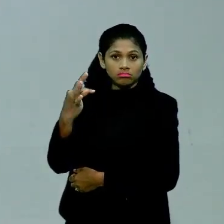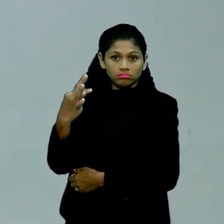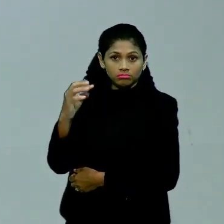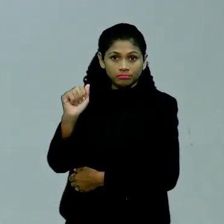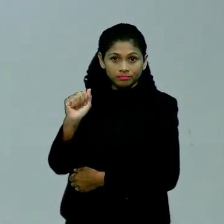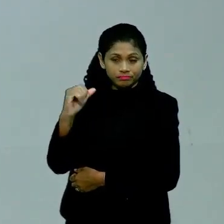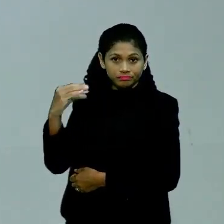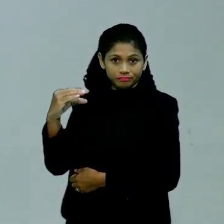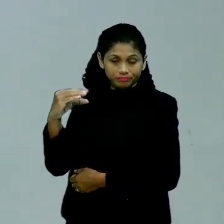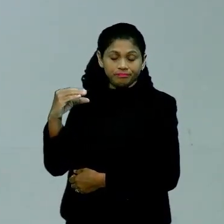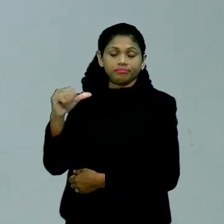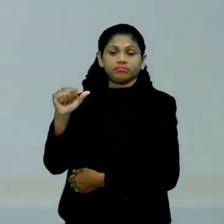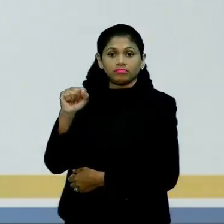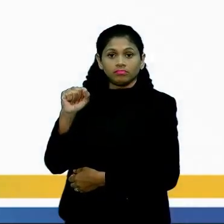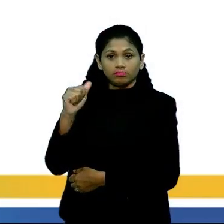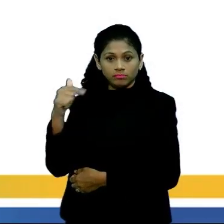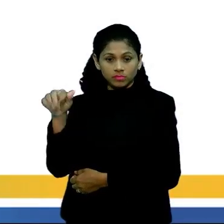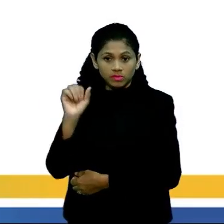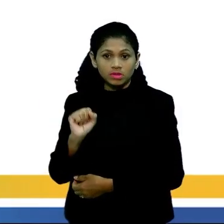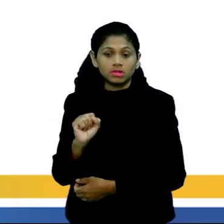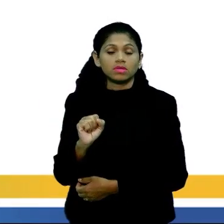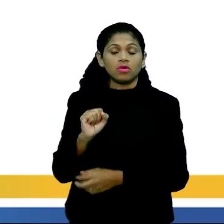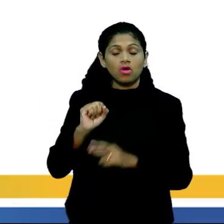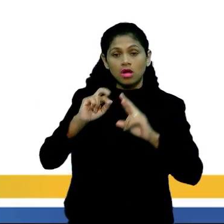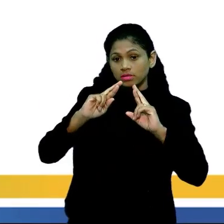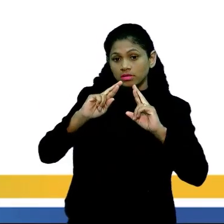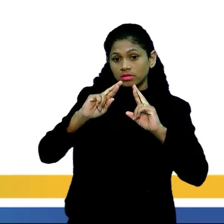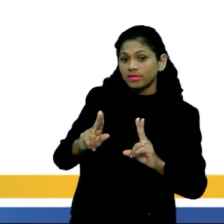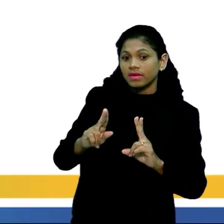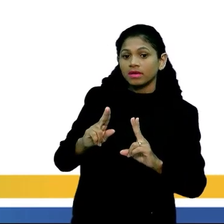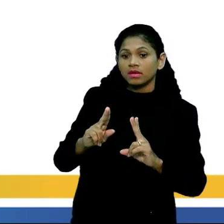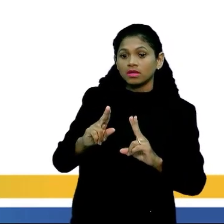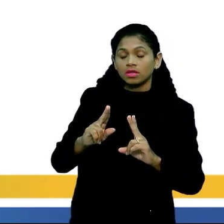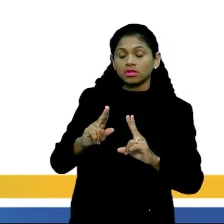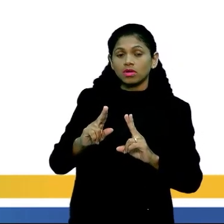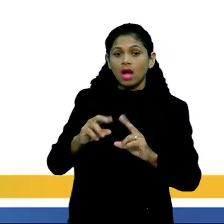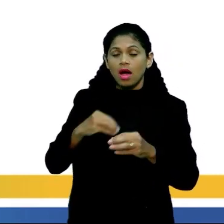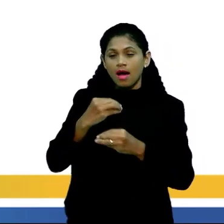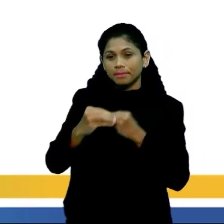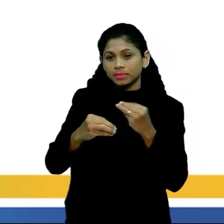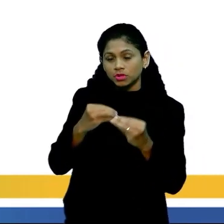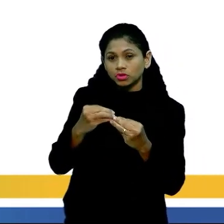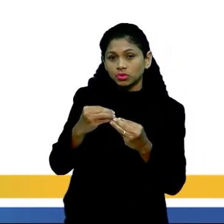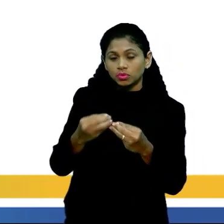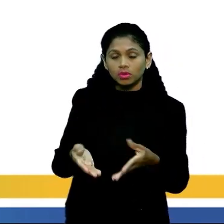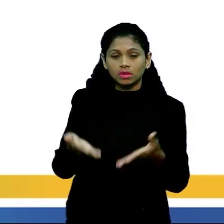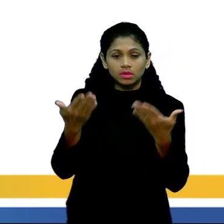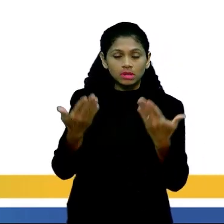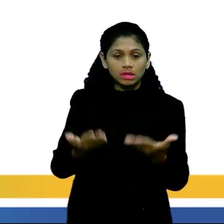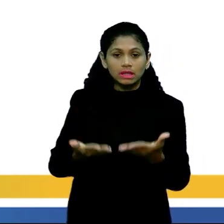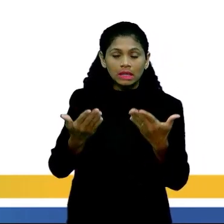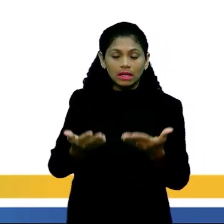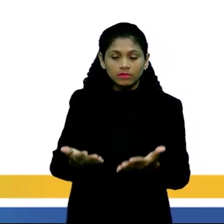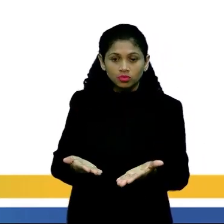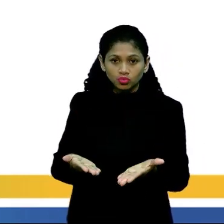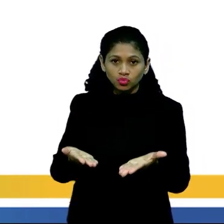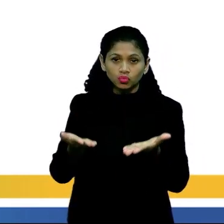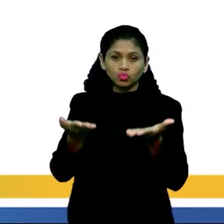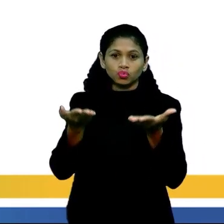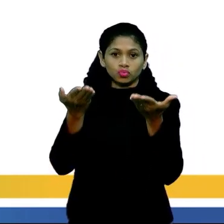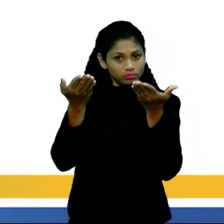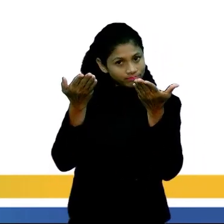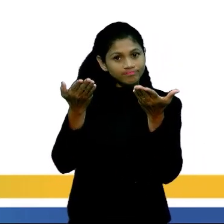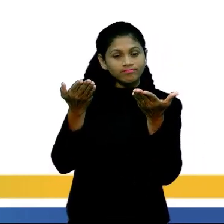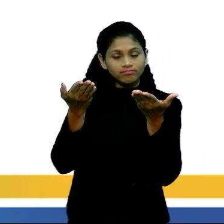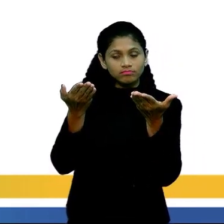decantar, a mistura vai para baixo e na flotação, a mistura mais leve, ela vai para cima. Um exemplo